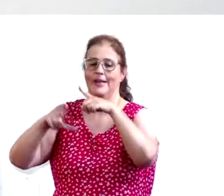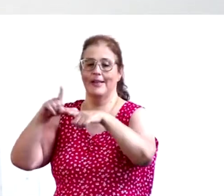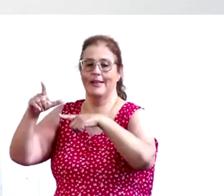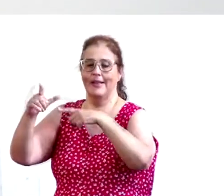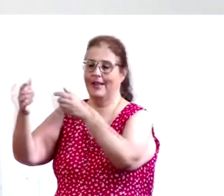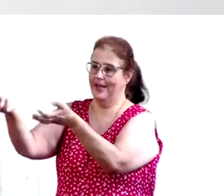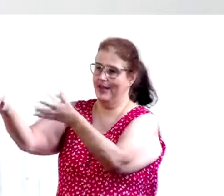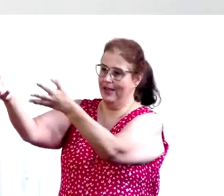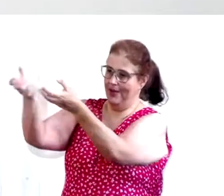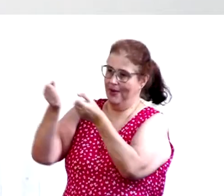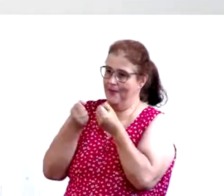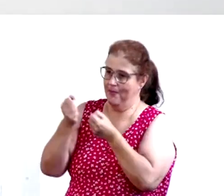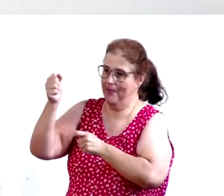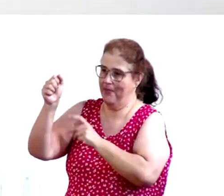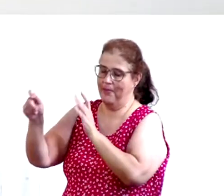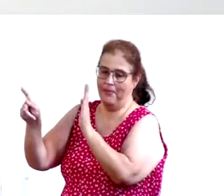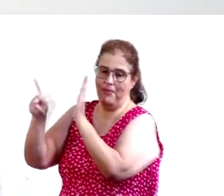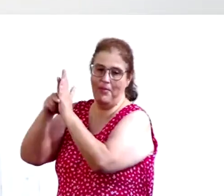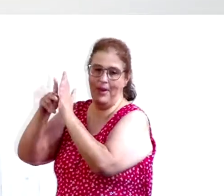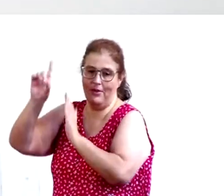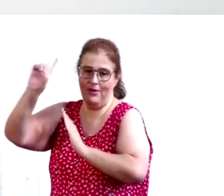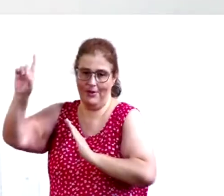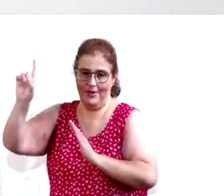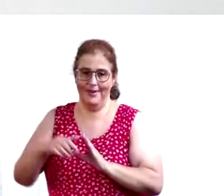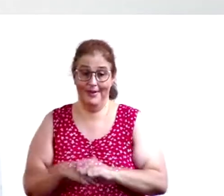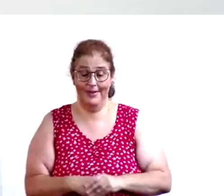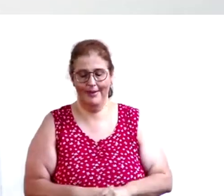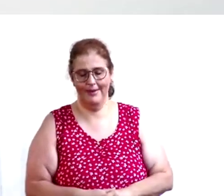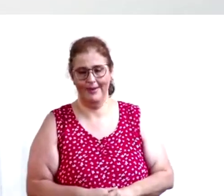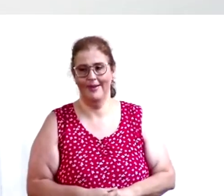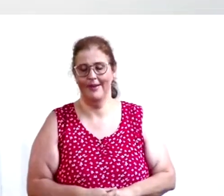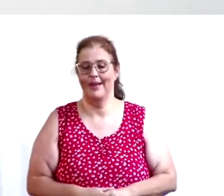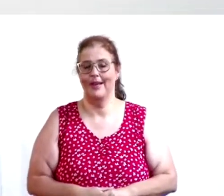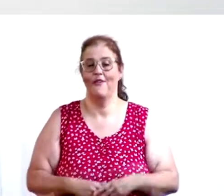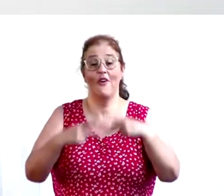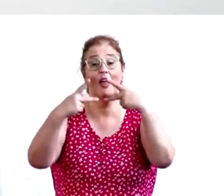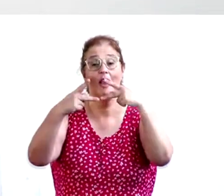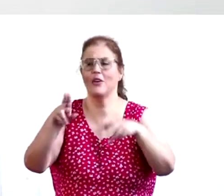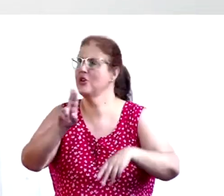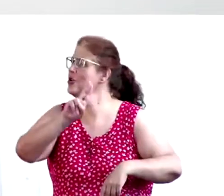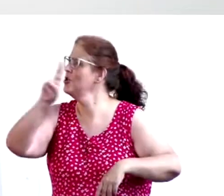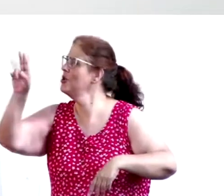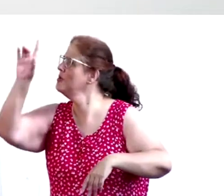Deus, capacitados para falar em nome de Deus.